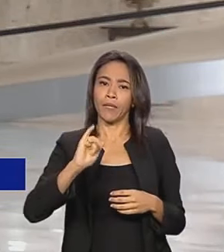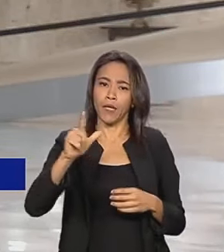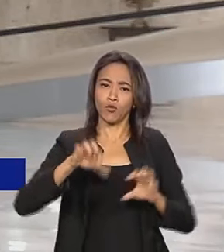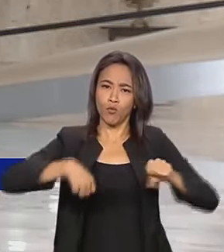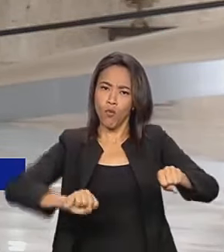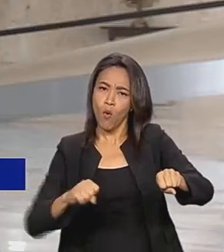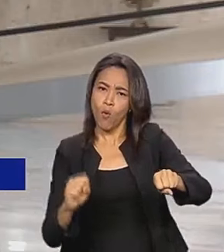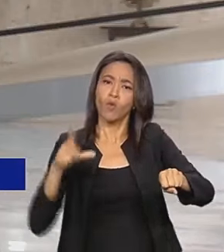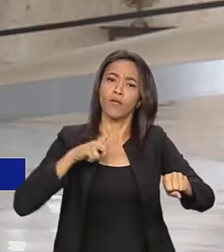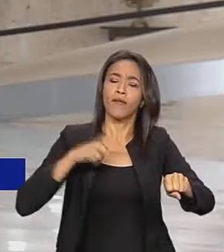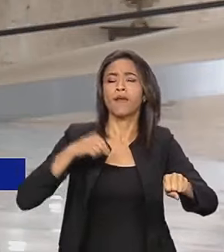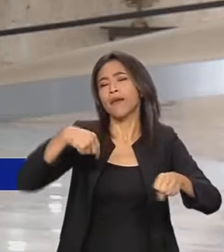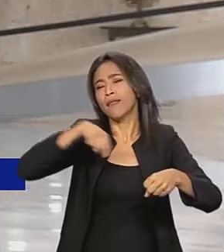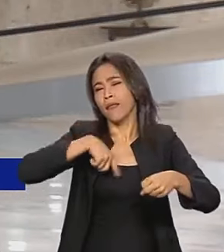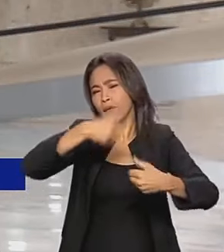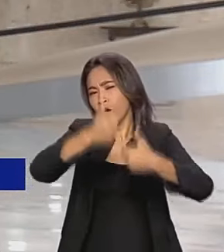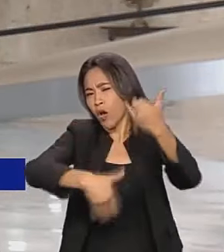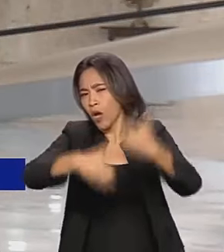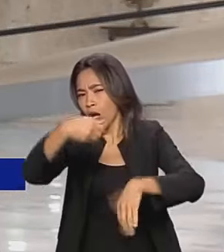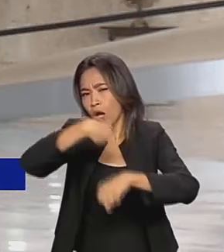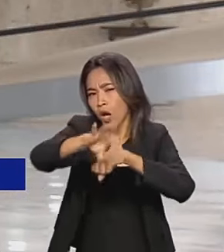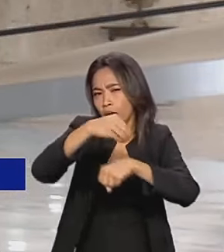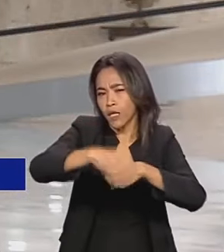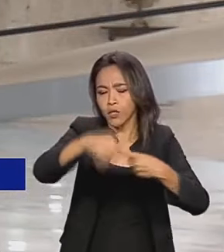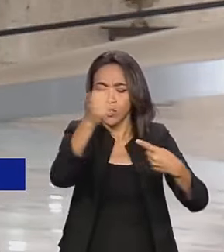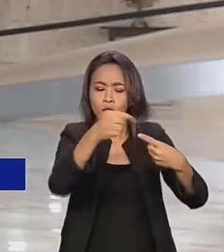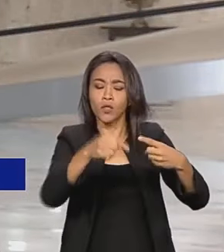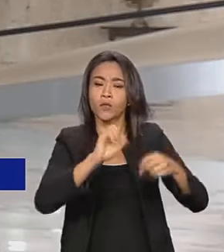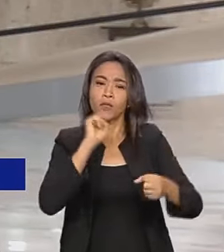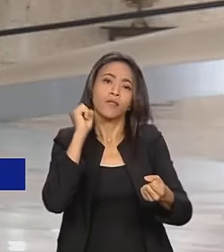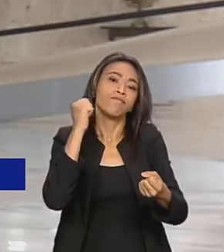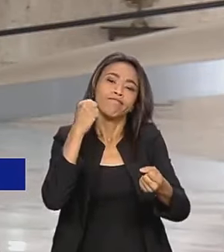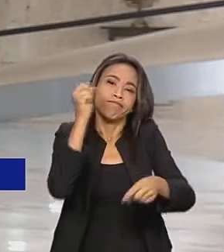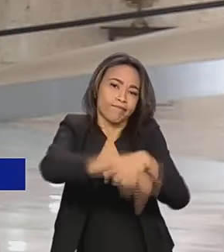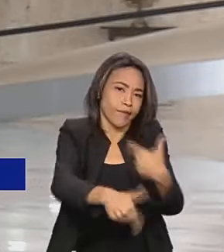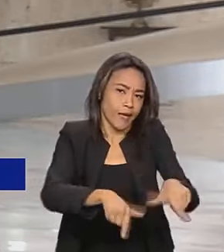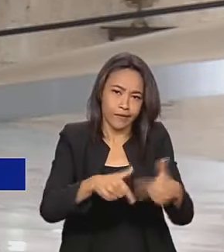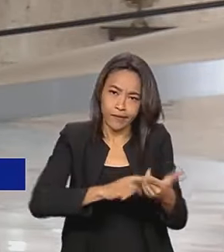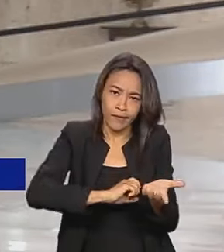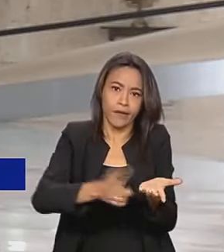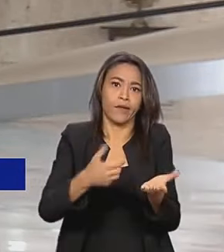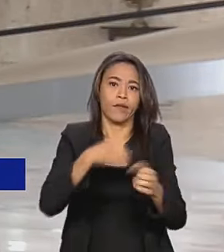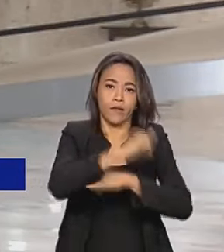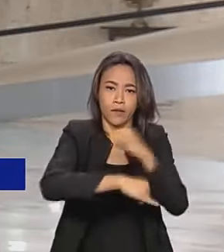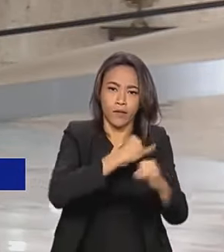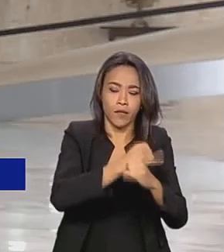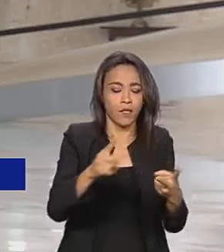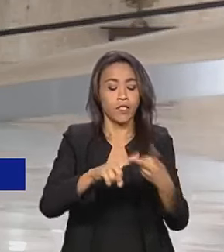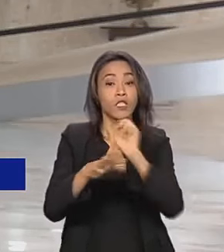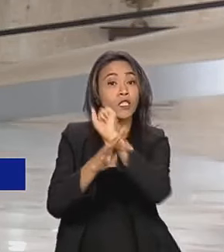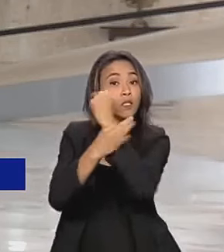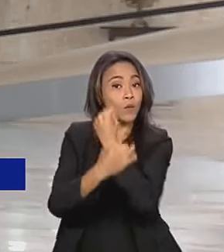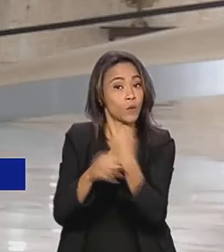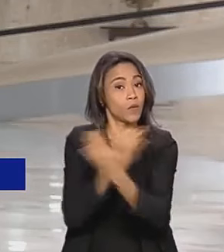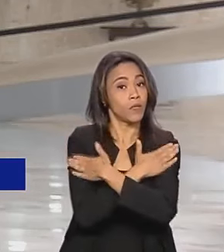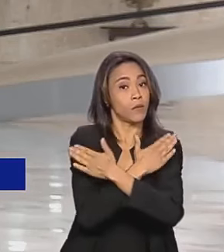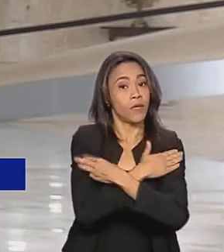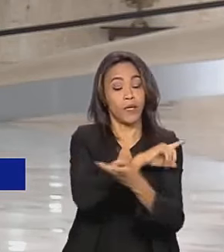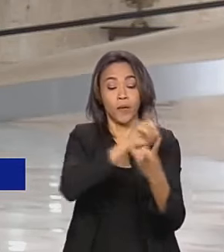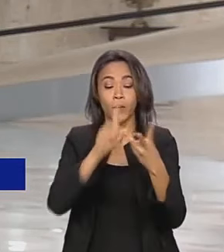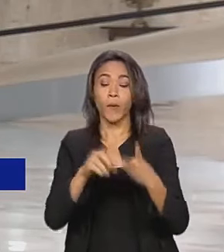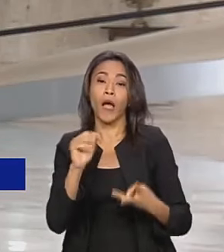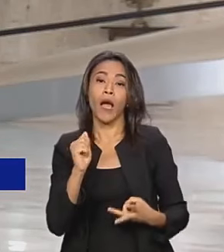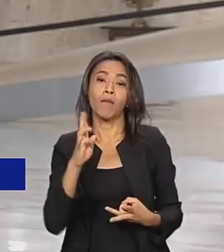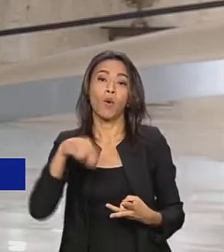orientações sobre emissão de carteira de trabalho digital por exemplo seguro desemprego abono salarial e